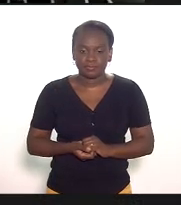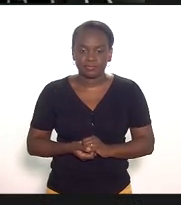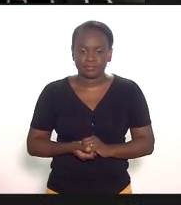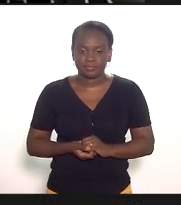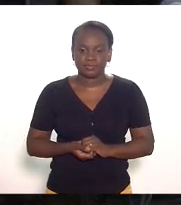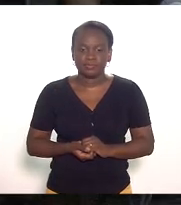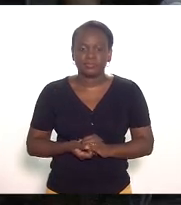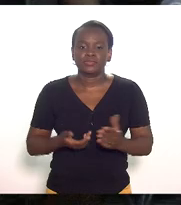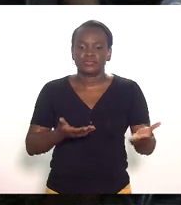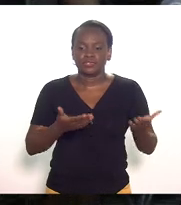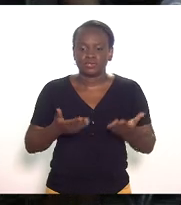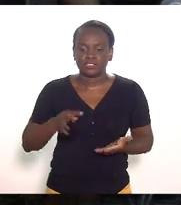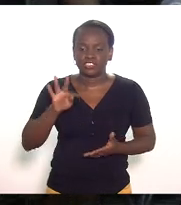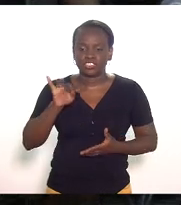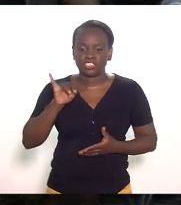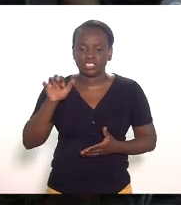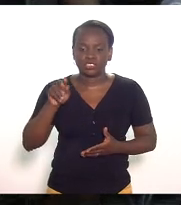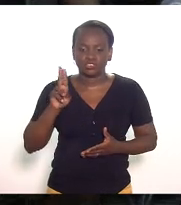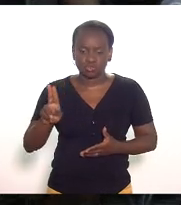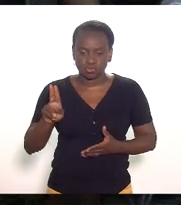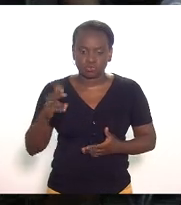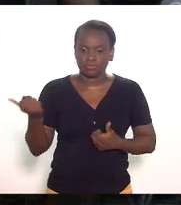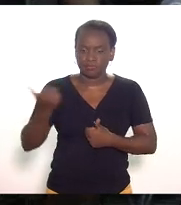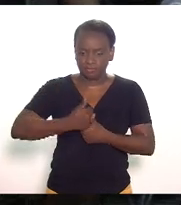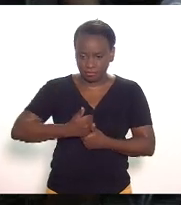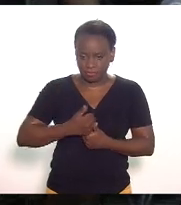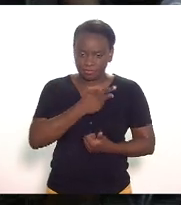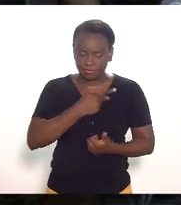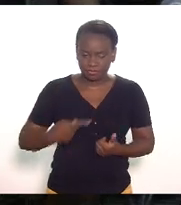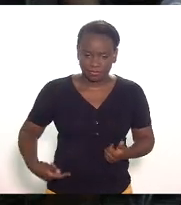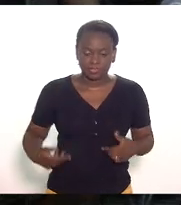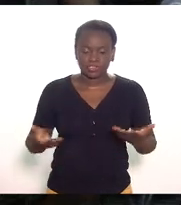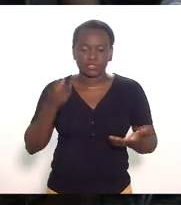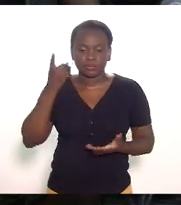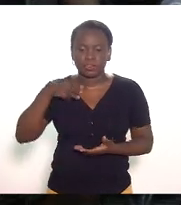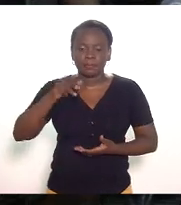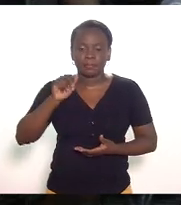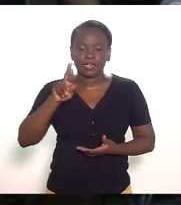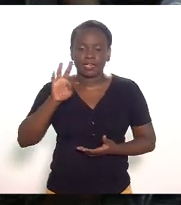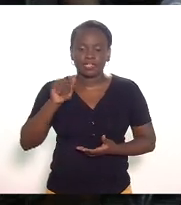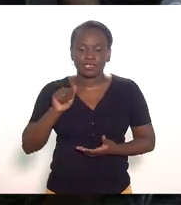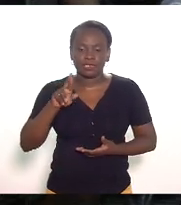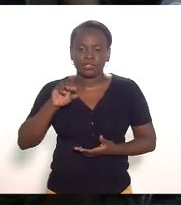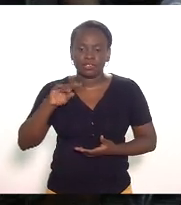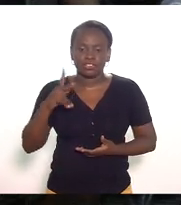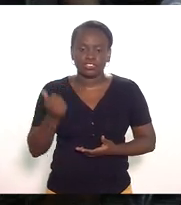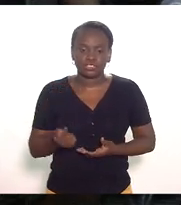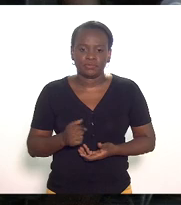Convido a tia Ju para assumir. Então, deputada Marta Rocha.